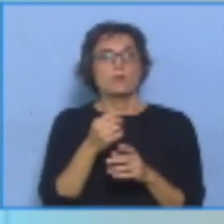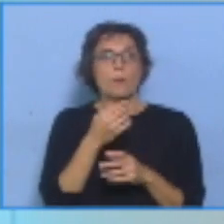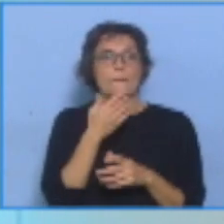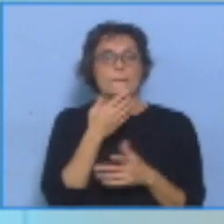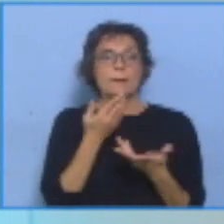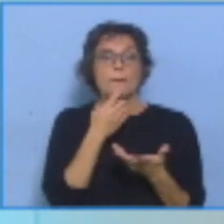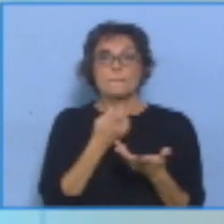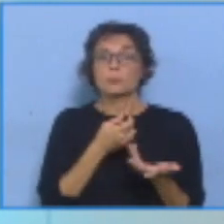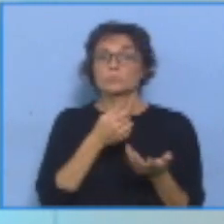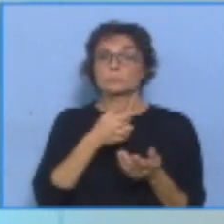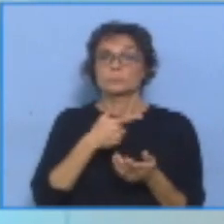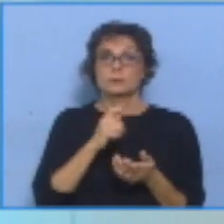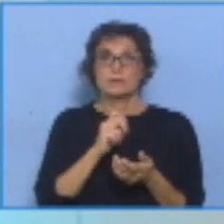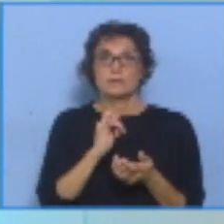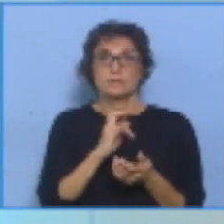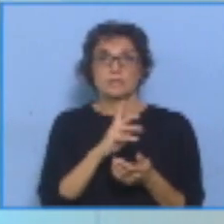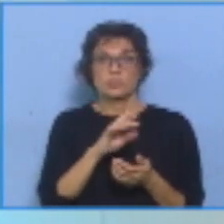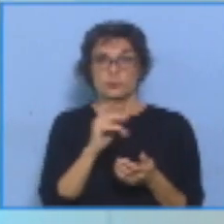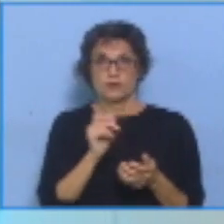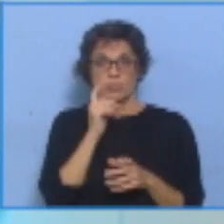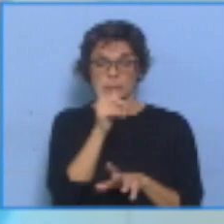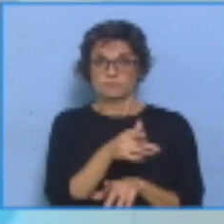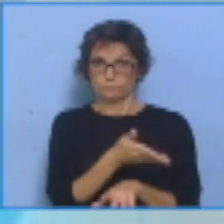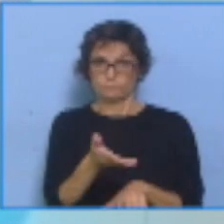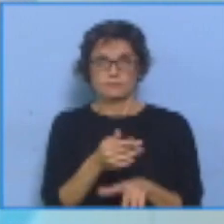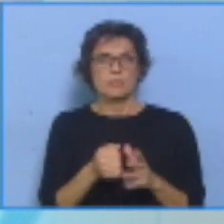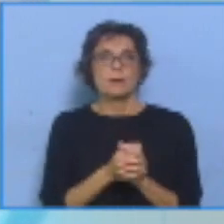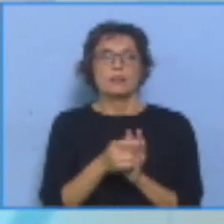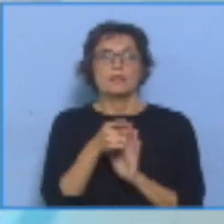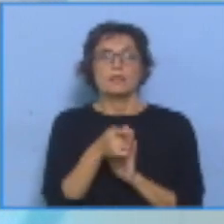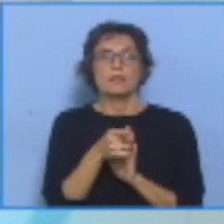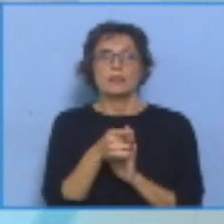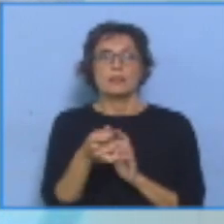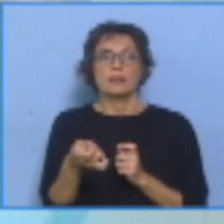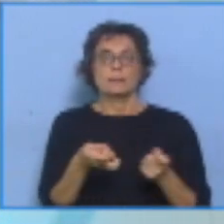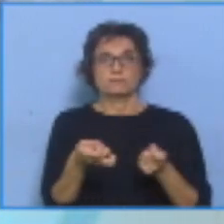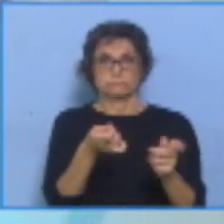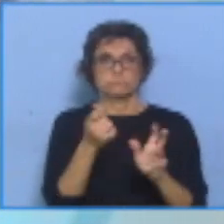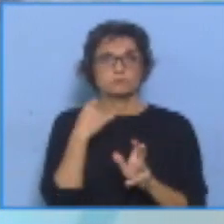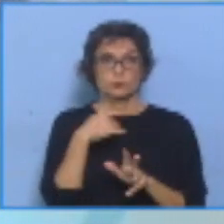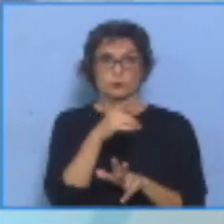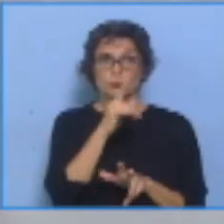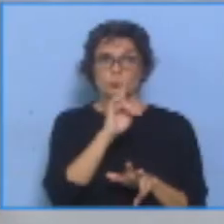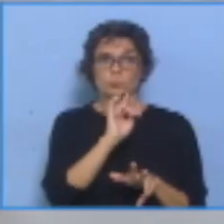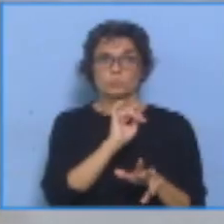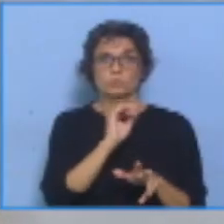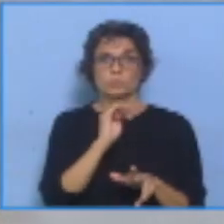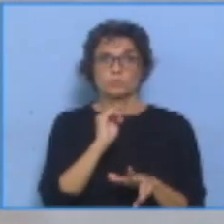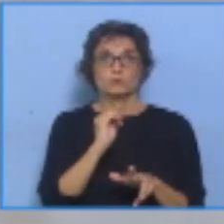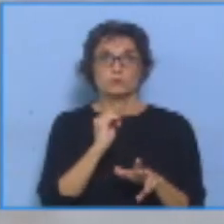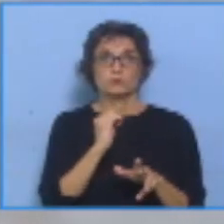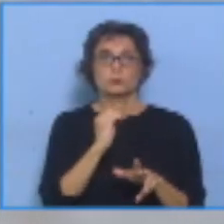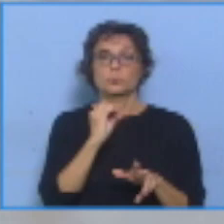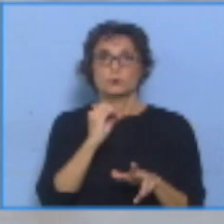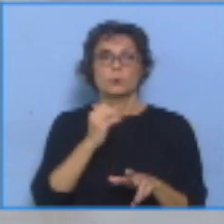Cátedra da Poesia e Transcendência Sofia de Melo Breiner Andressen, que foi criada 2 anos após a sua morte, em 2006. O